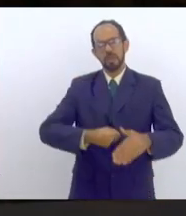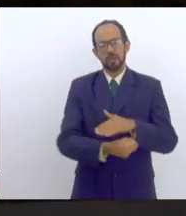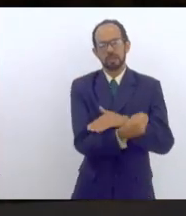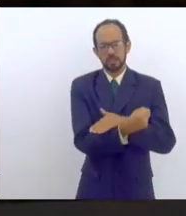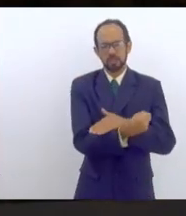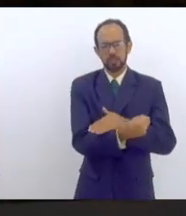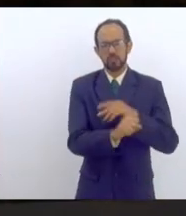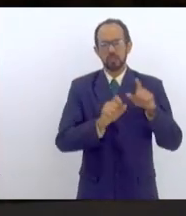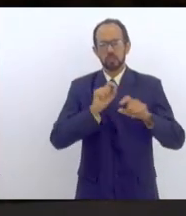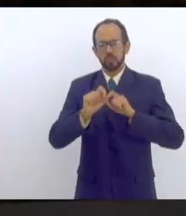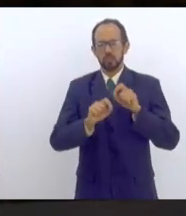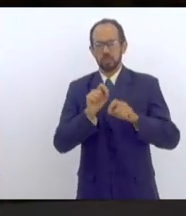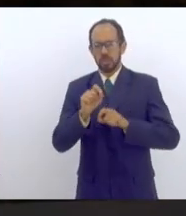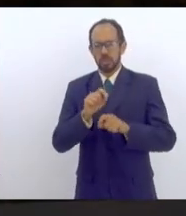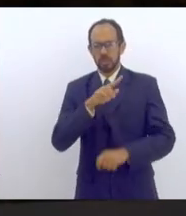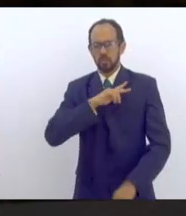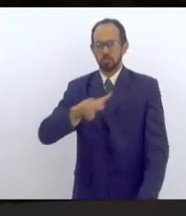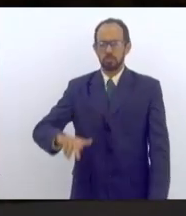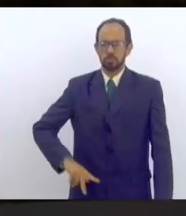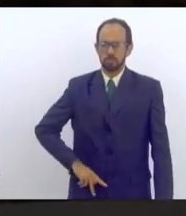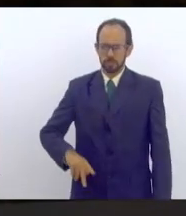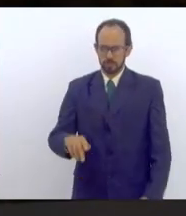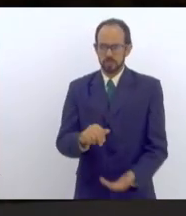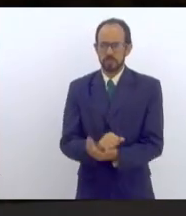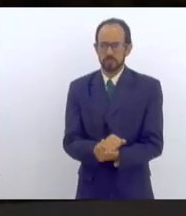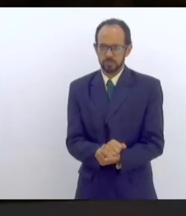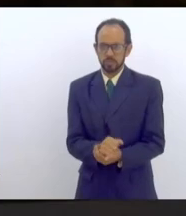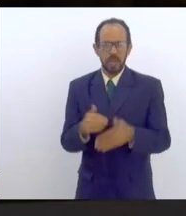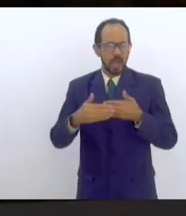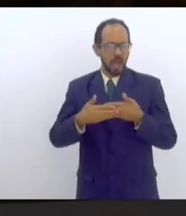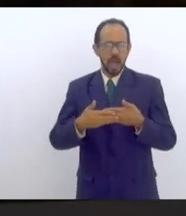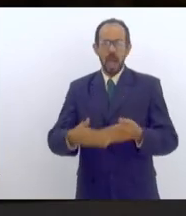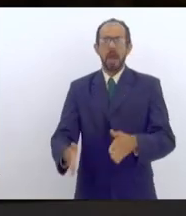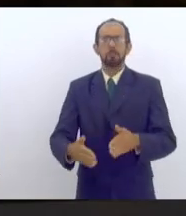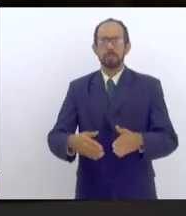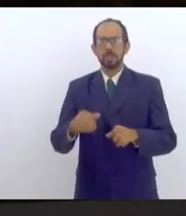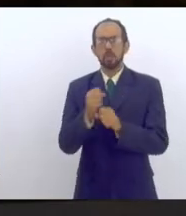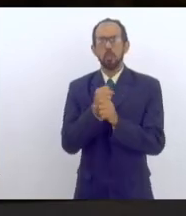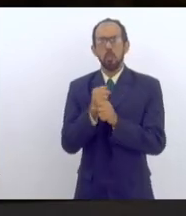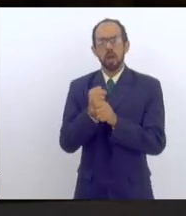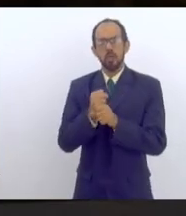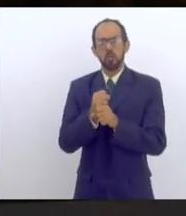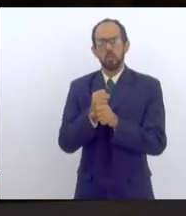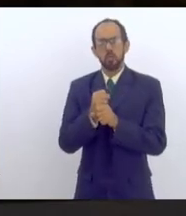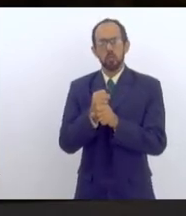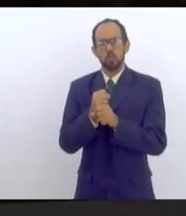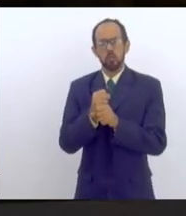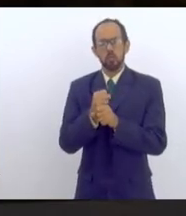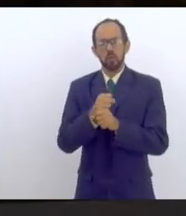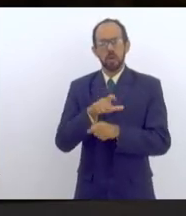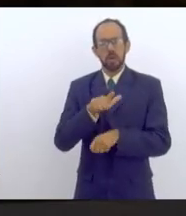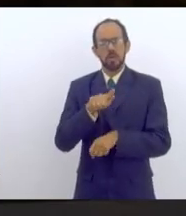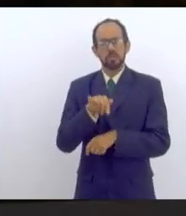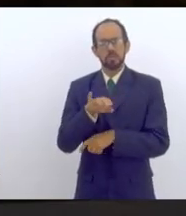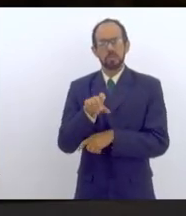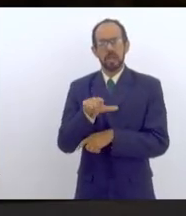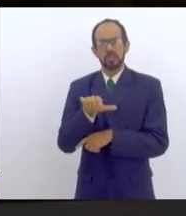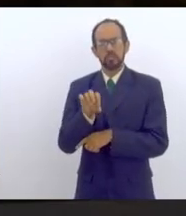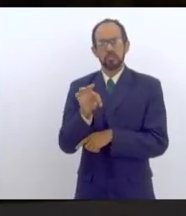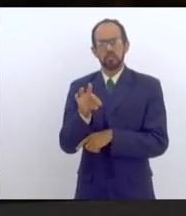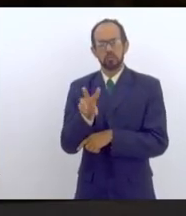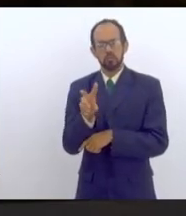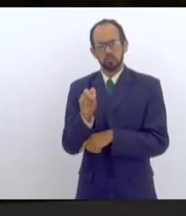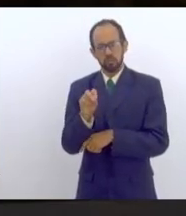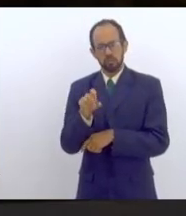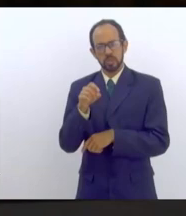que o presidente, né, abre o ano legislativo. Isso é muito importante para as relações entre